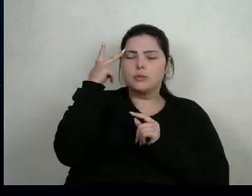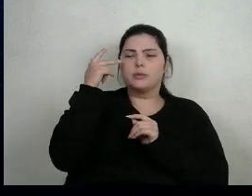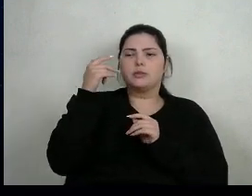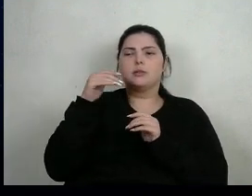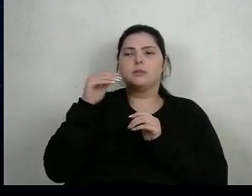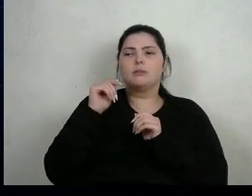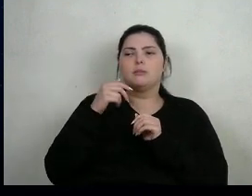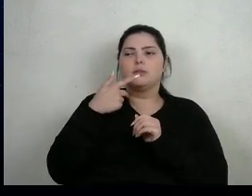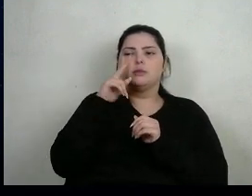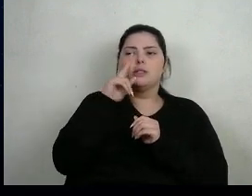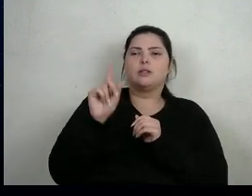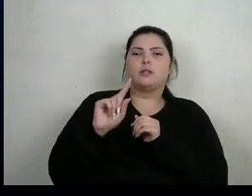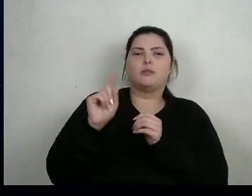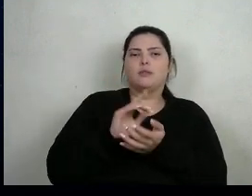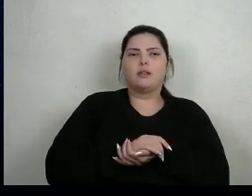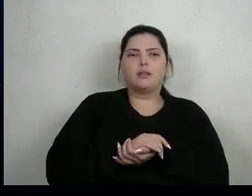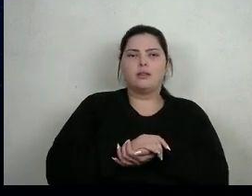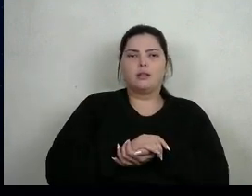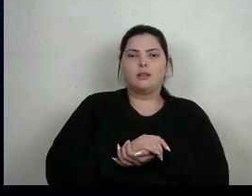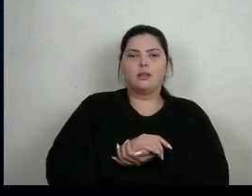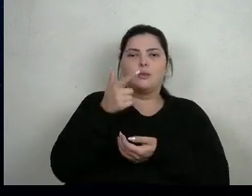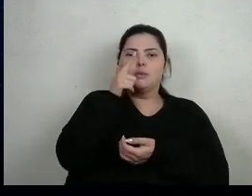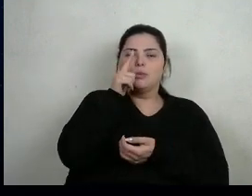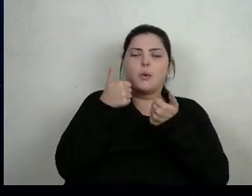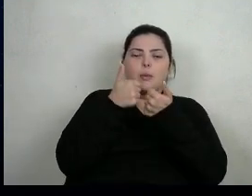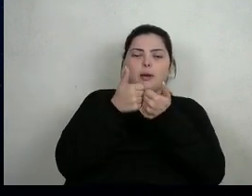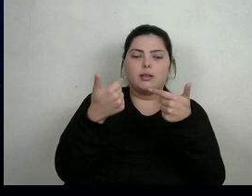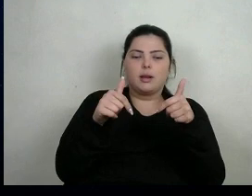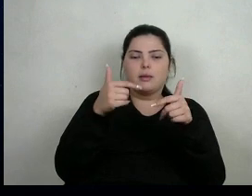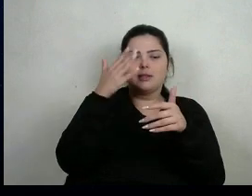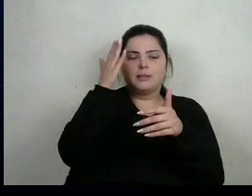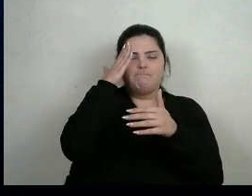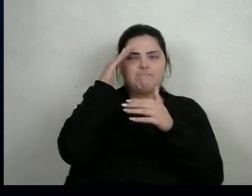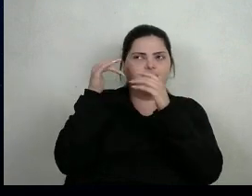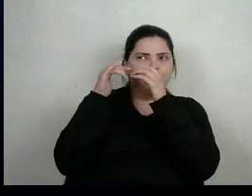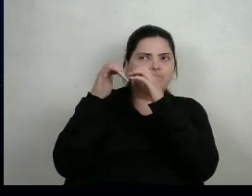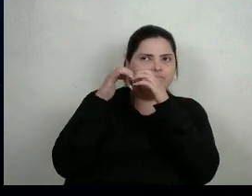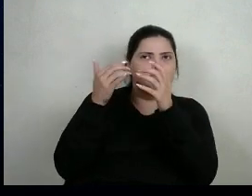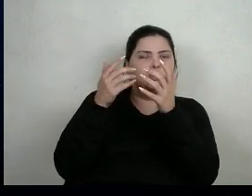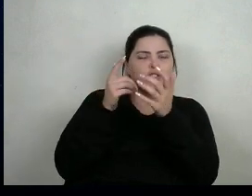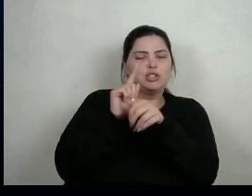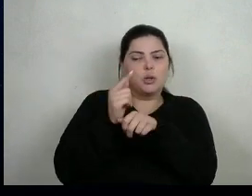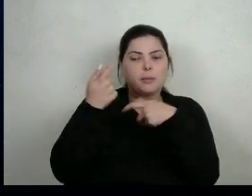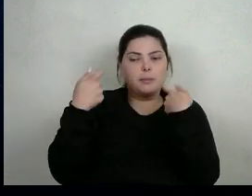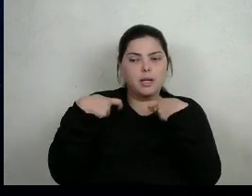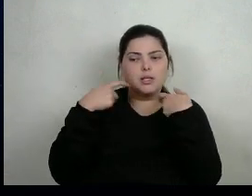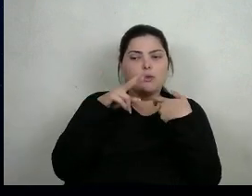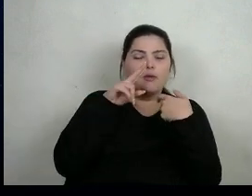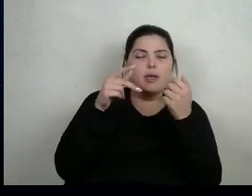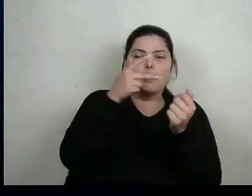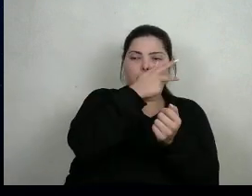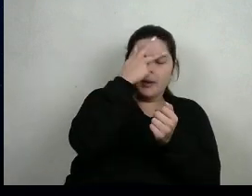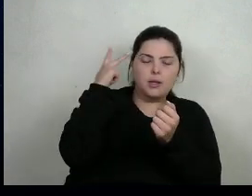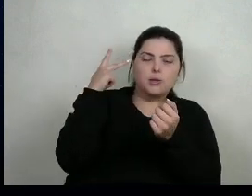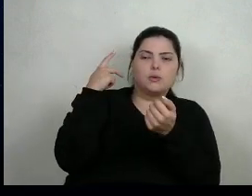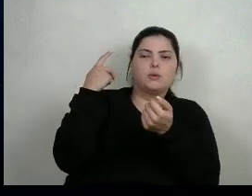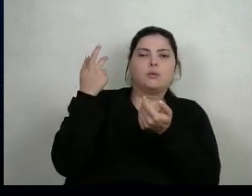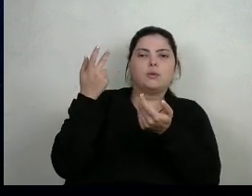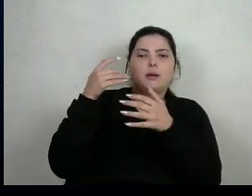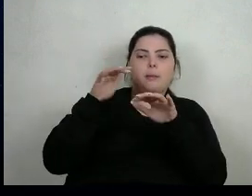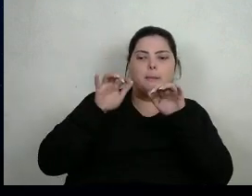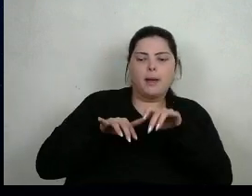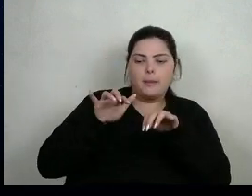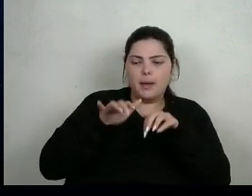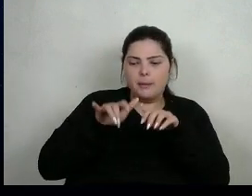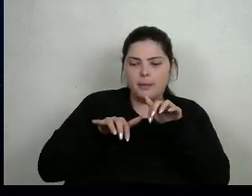ver e que eu não tô acompanhando o trabalho e sabe aquela neura de gestor de Eu preciso ver a pessoa batendo no teclado Eu preciso ver as